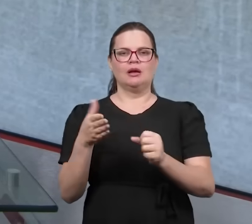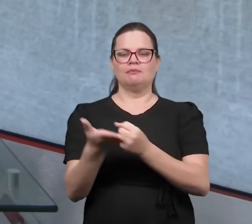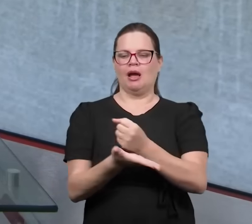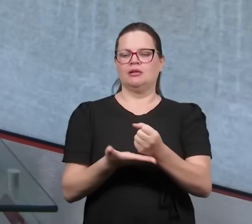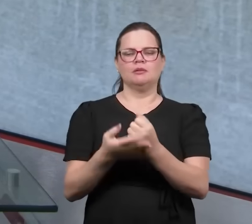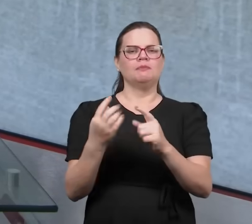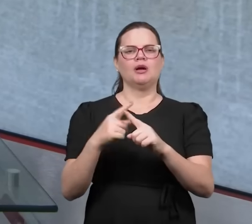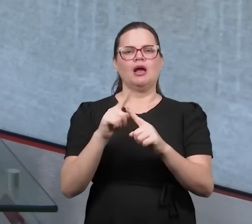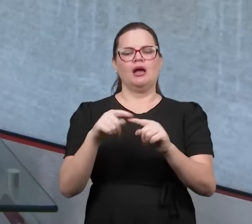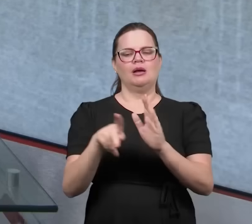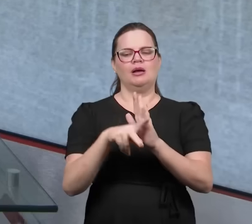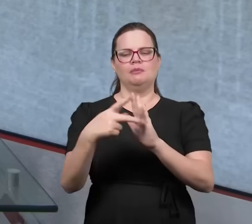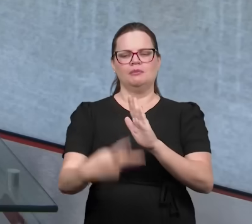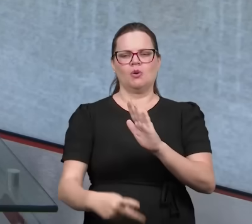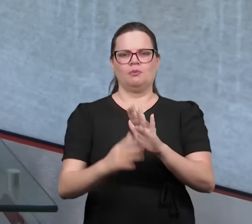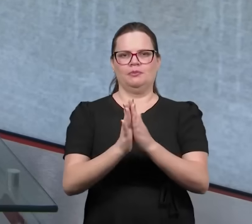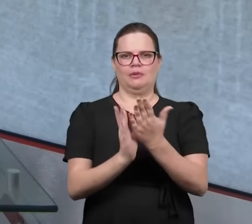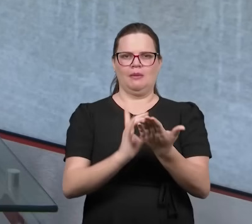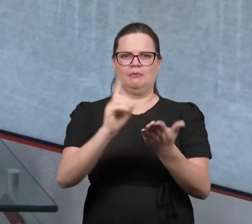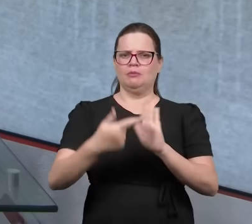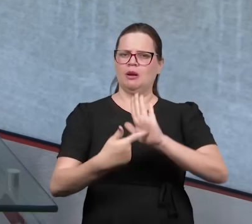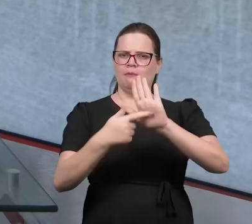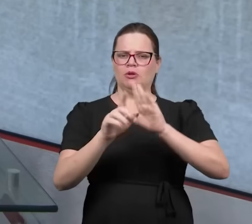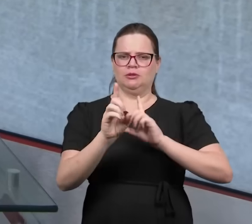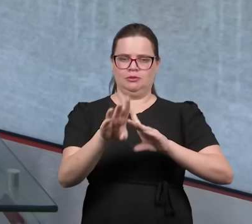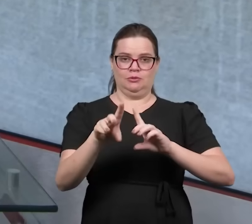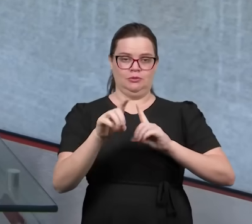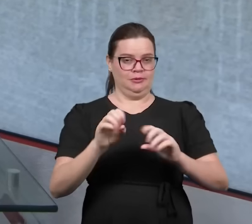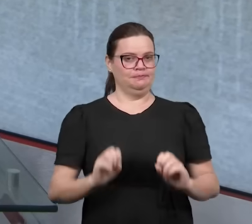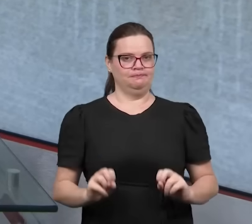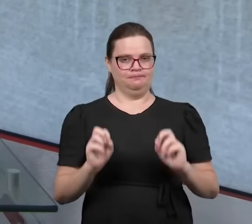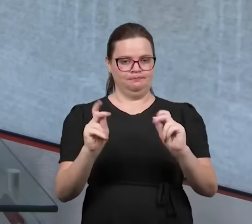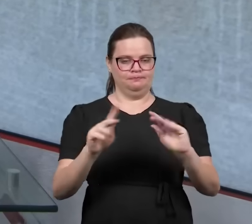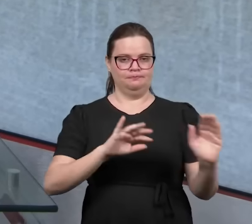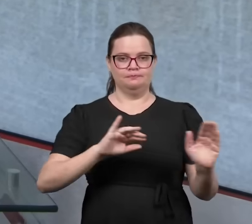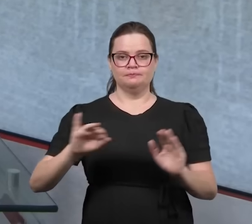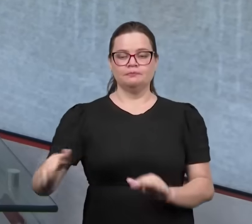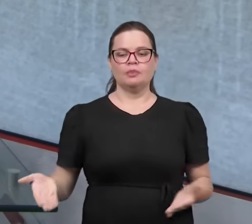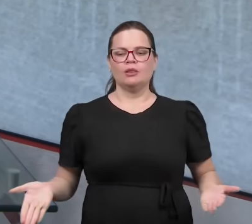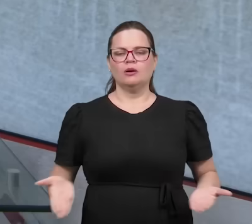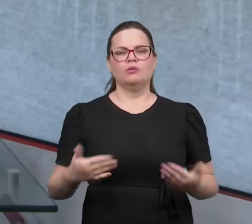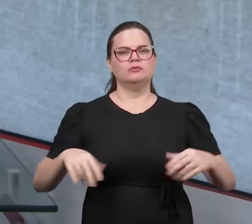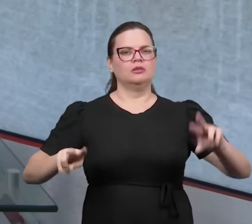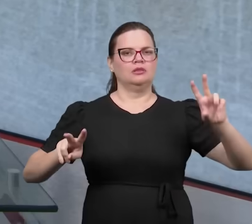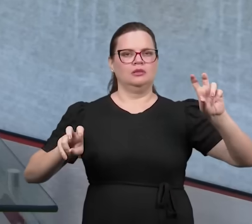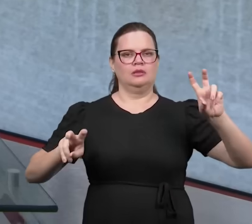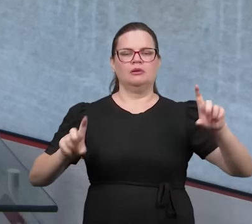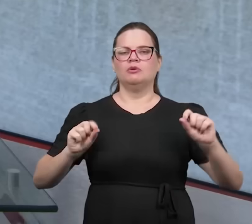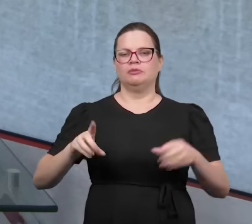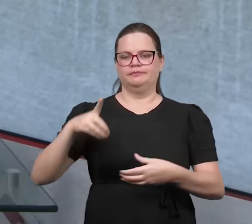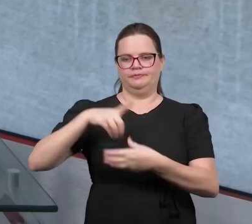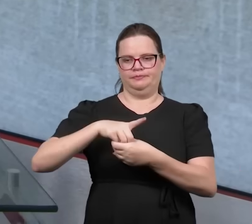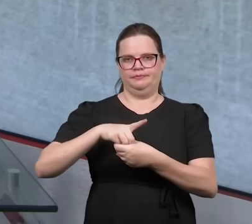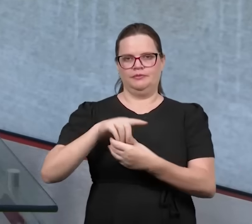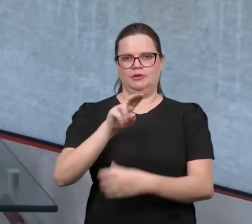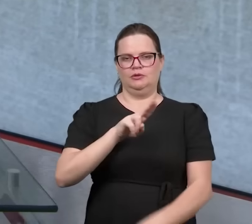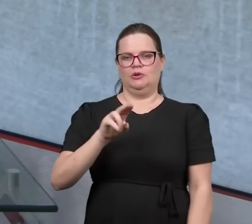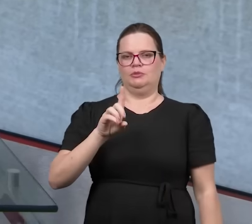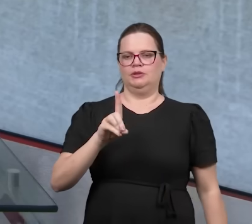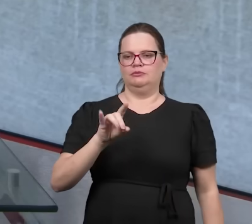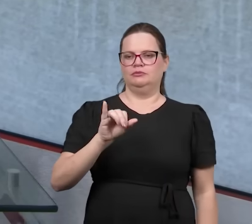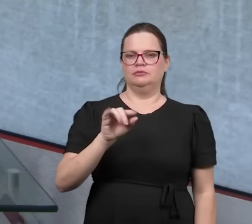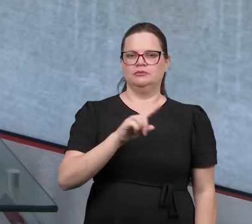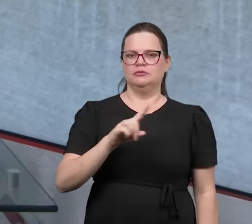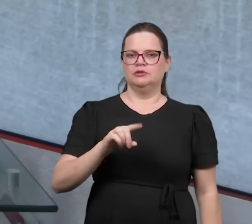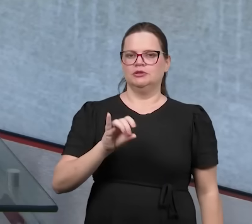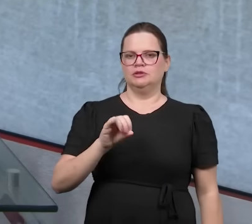básicas, é porque se trata de doutrinas da Bíblia, ensinos da Bíblia. E hoje, o tema de hoje é sobre dízimo. É